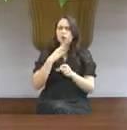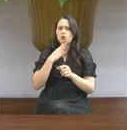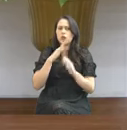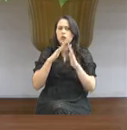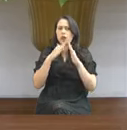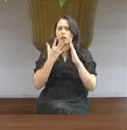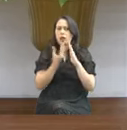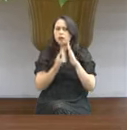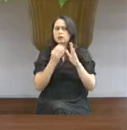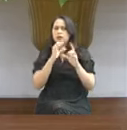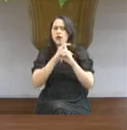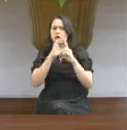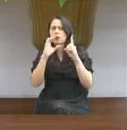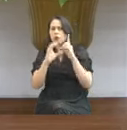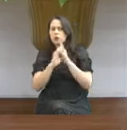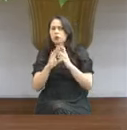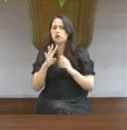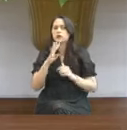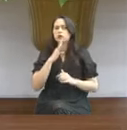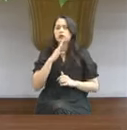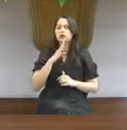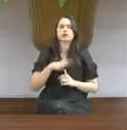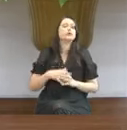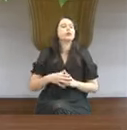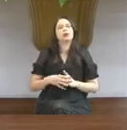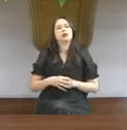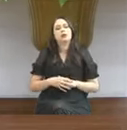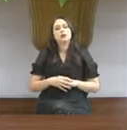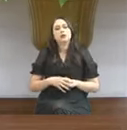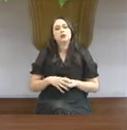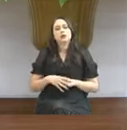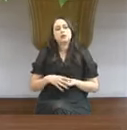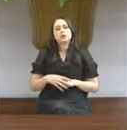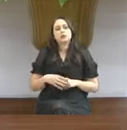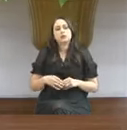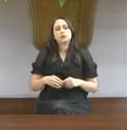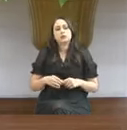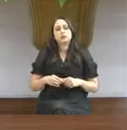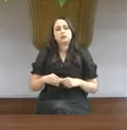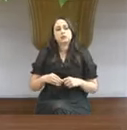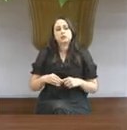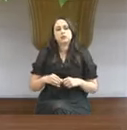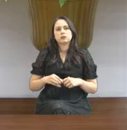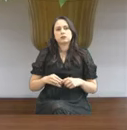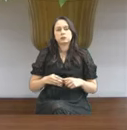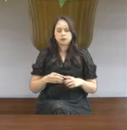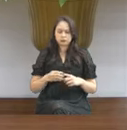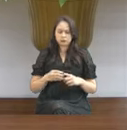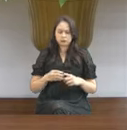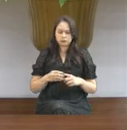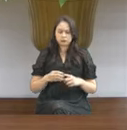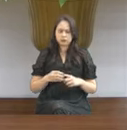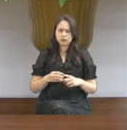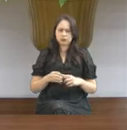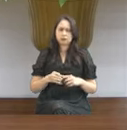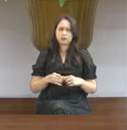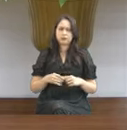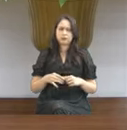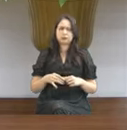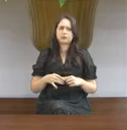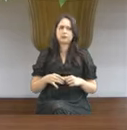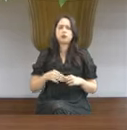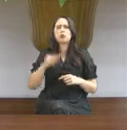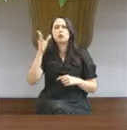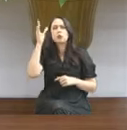Aleluia! Oida, estou sentindo uma graça. Oida não é um conhecimento que alguém falou ou